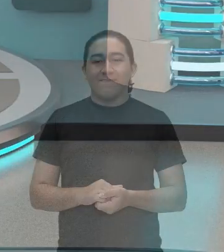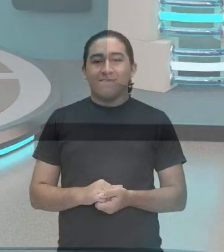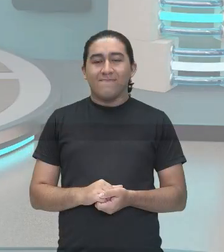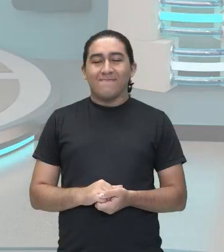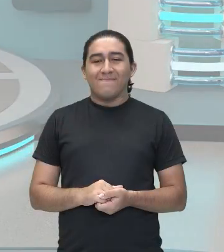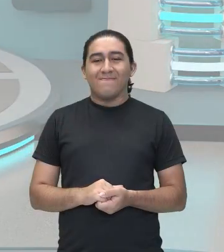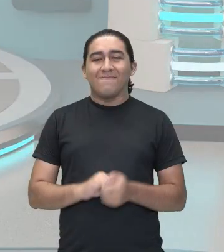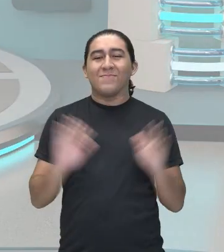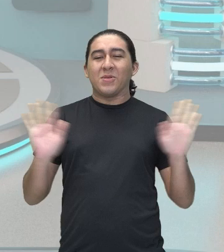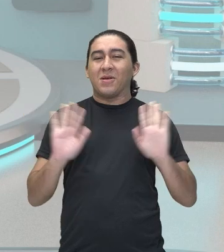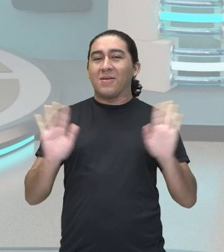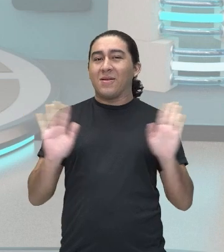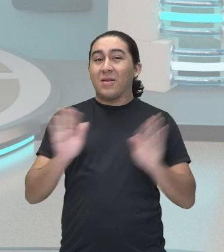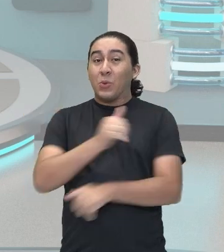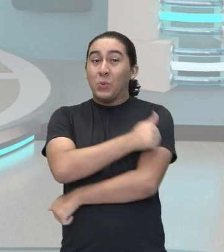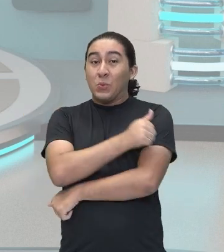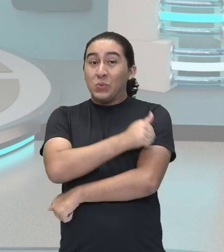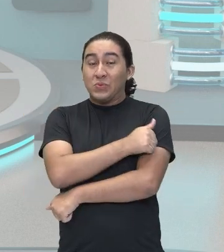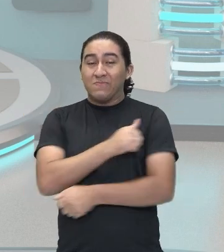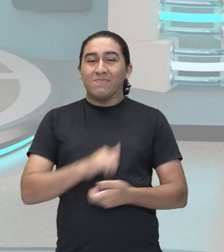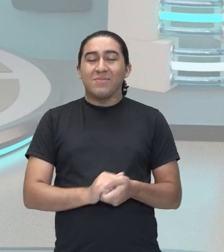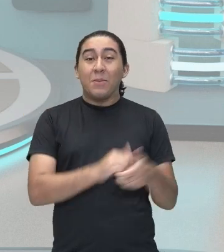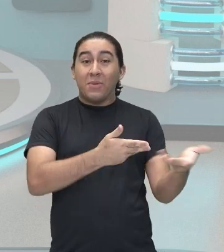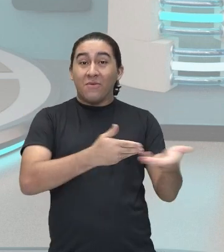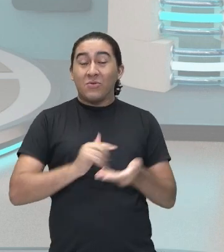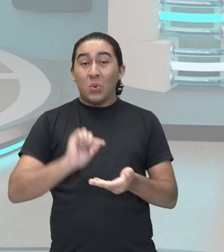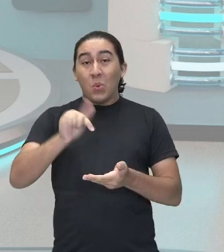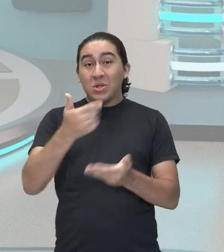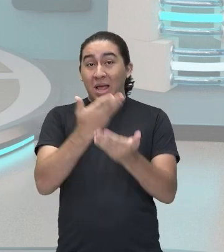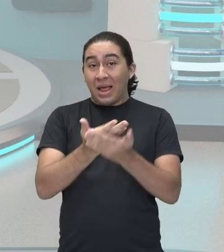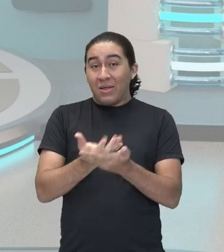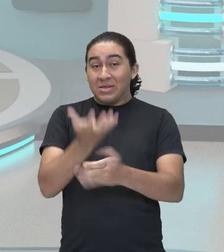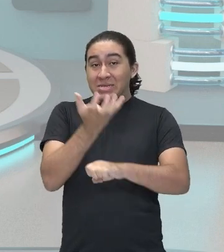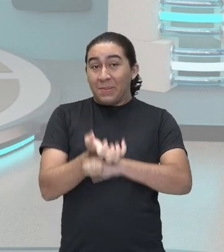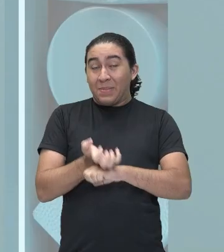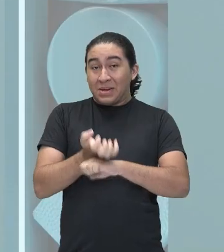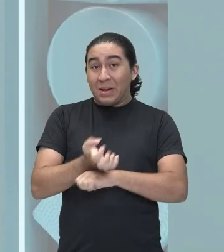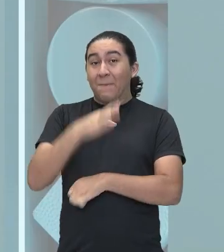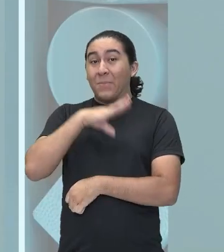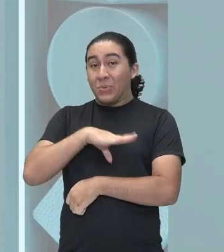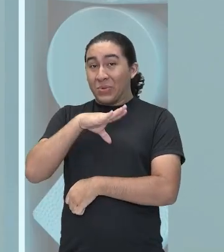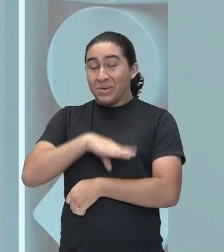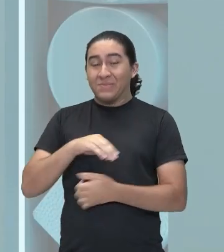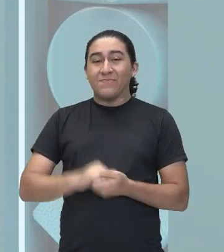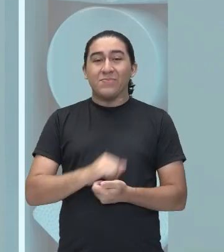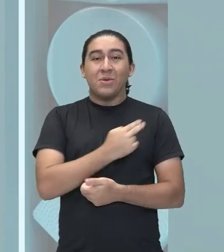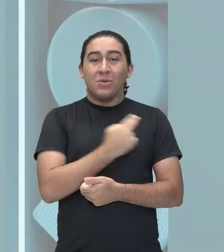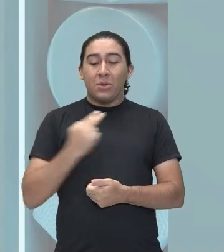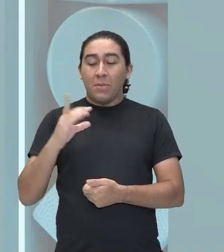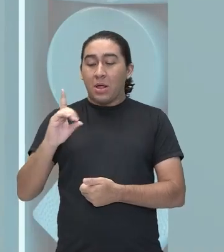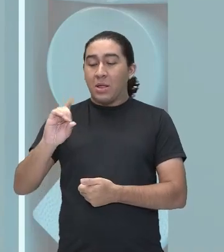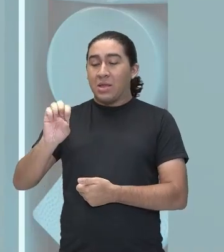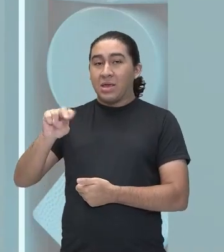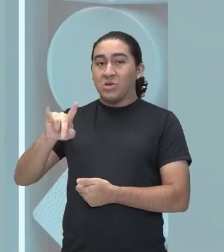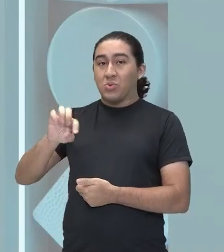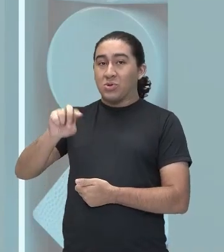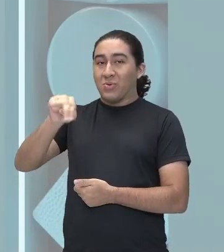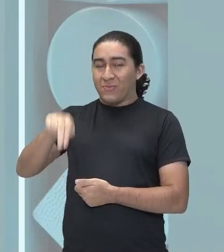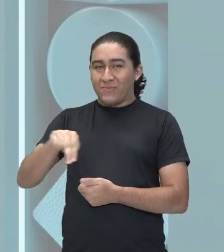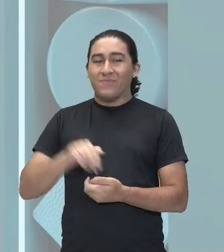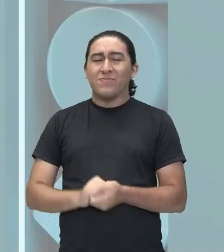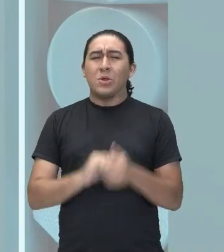Olá, turmas! Bem-vindos a mais uma aula de língua portuguesa. Eu sou o professor Denilson e